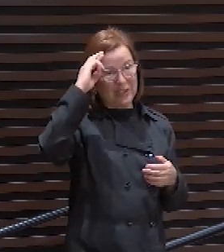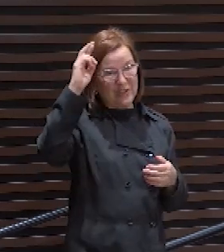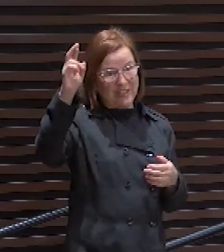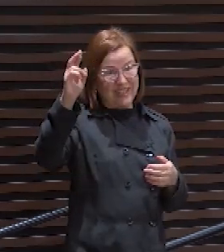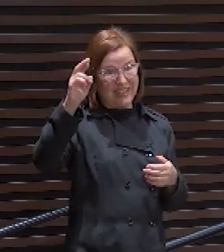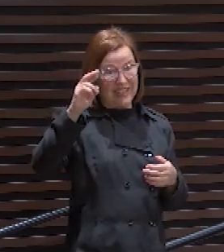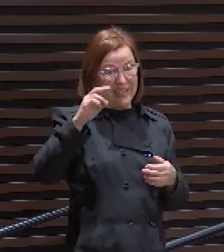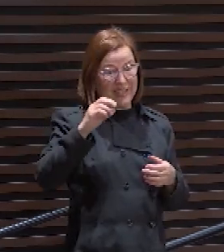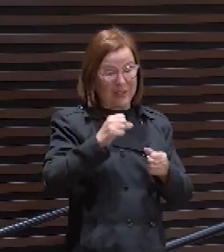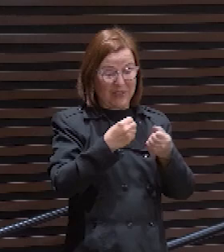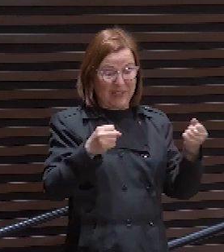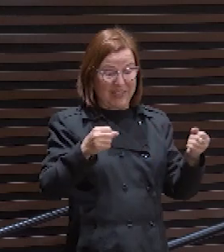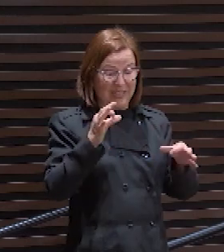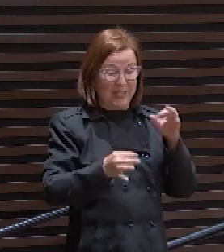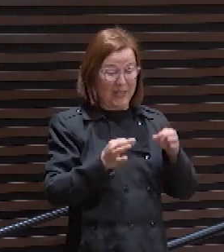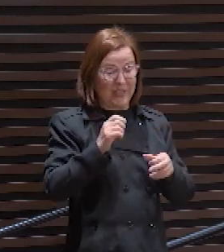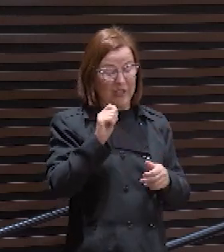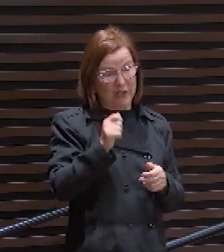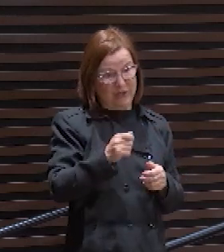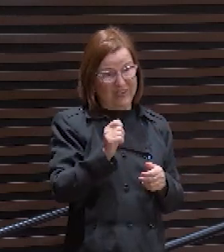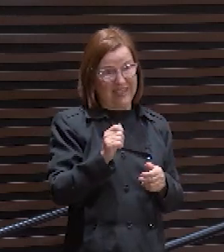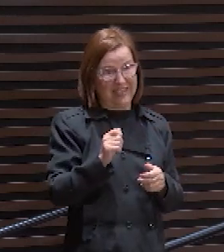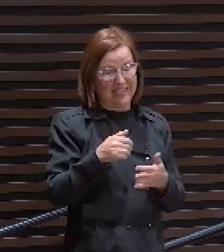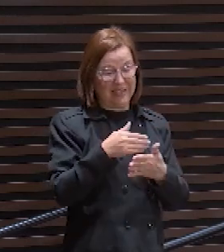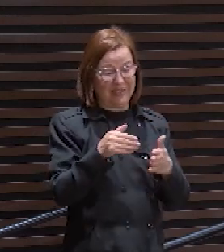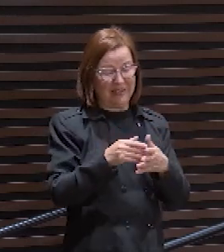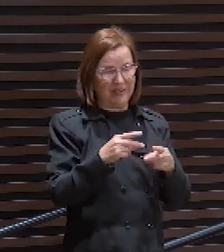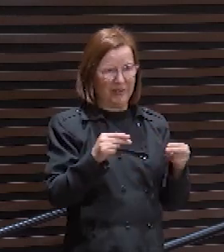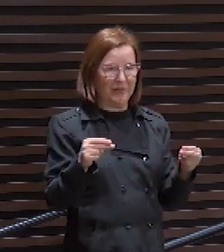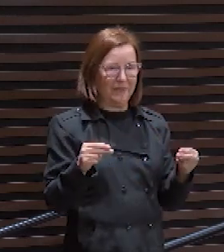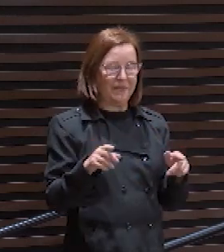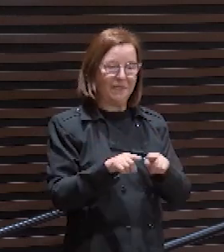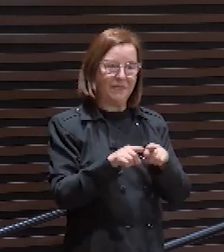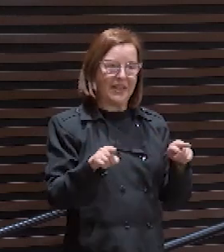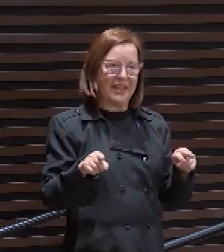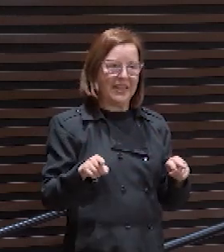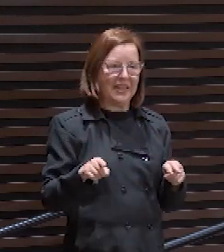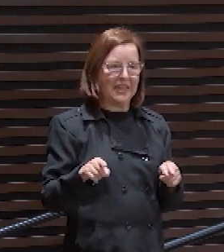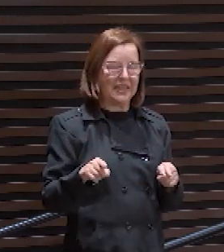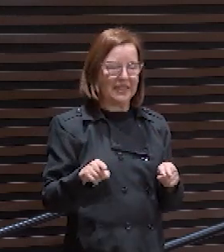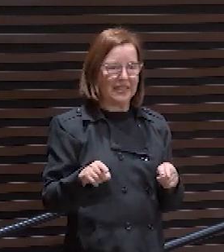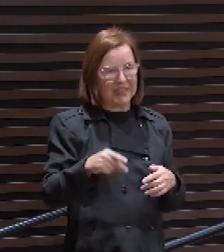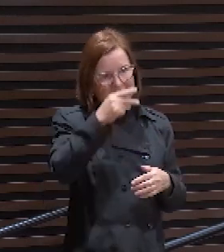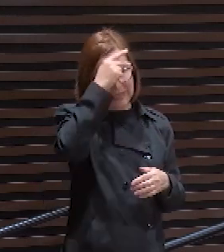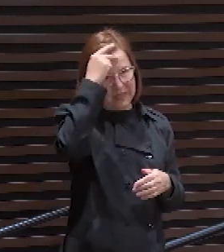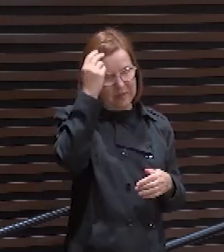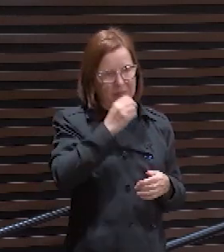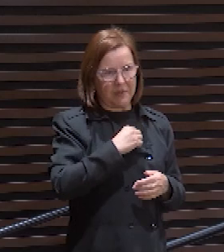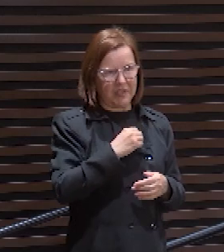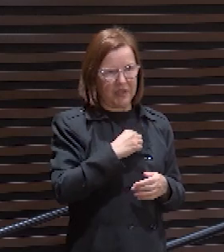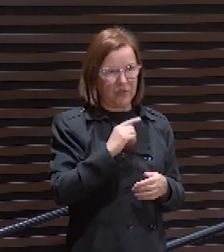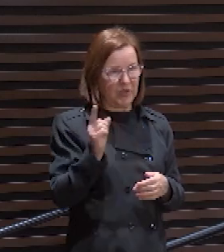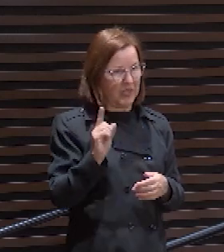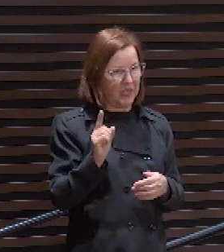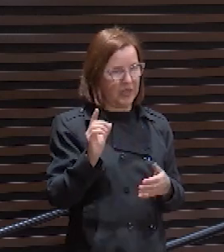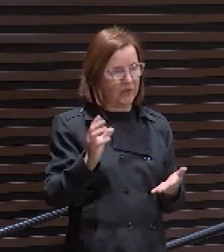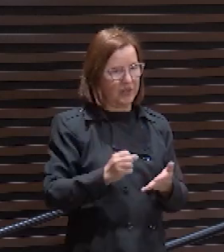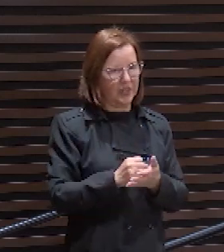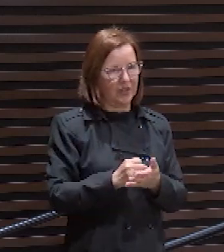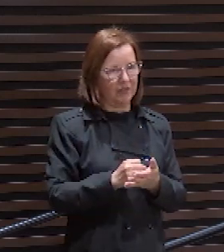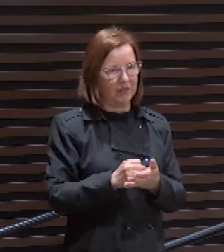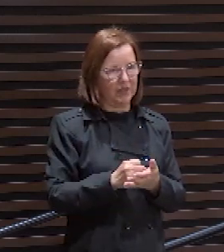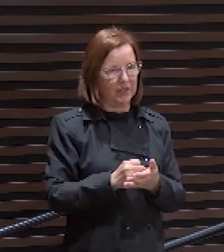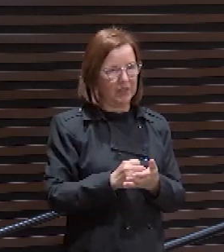coisas. Porém, meus irmãos, um homem pecador, não salvo, o que ele vai oferecer